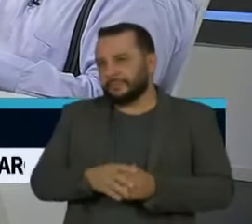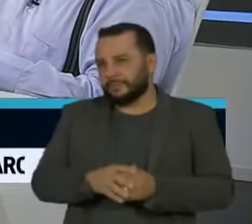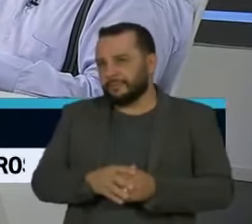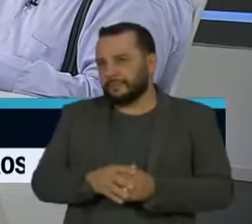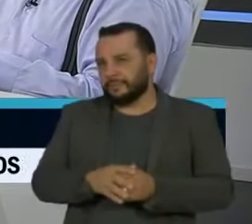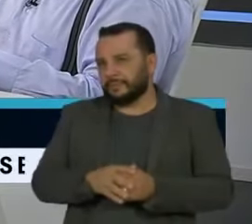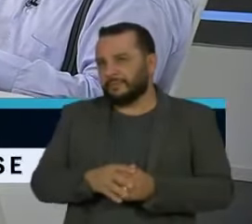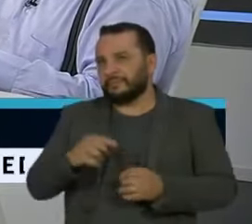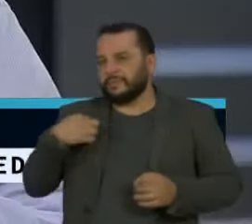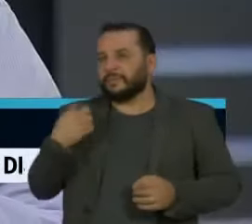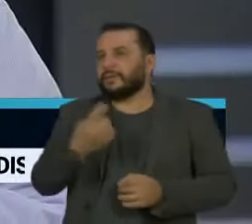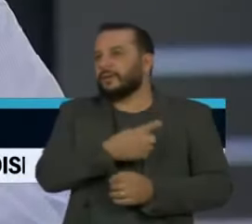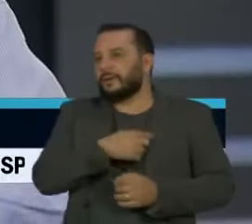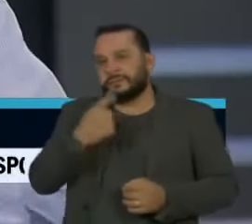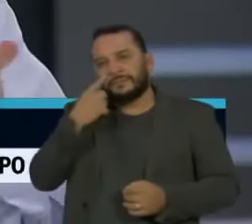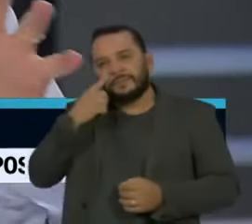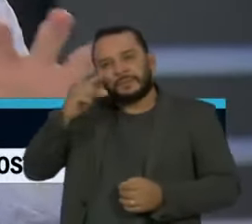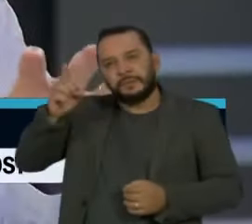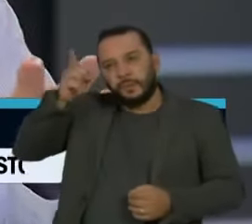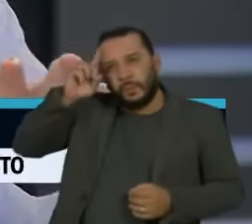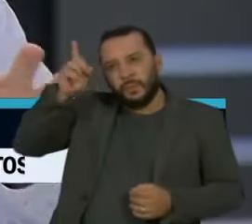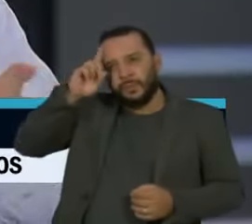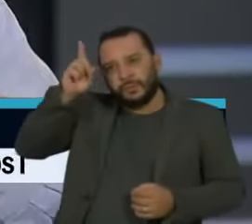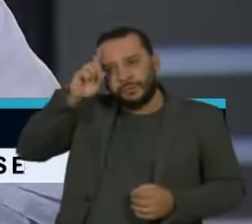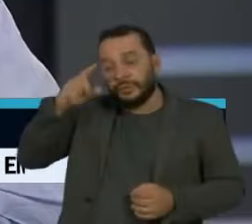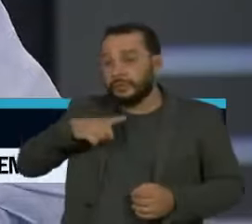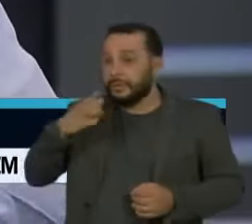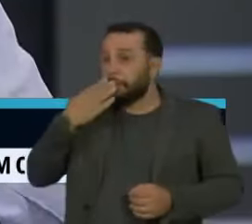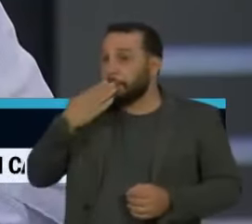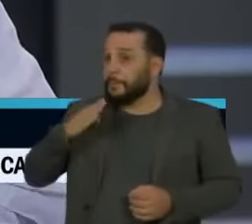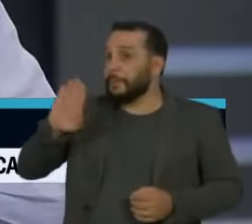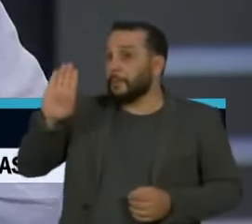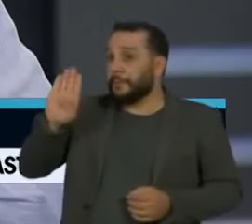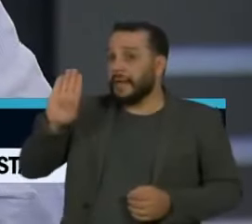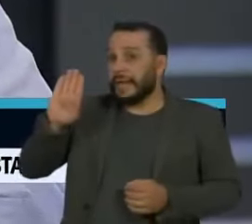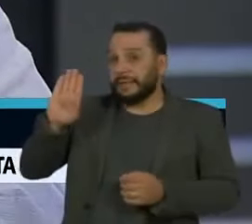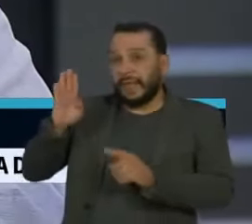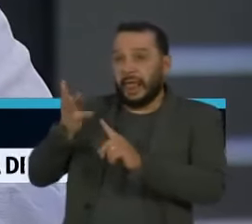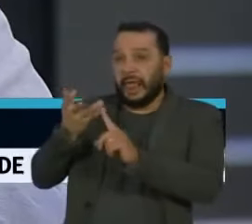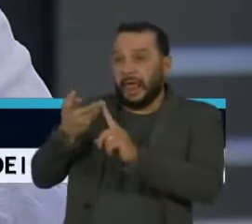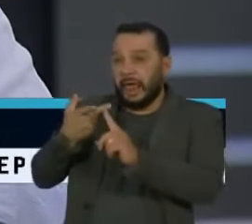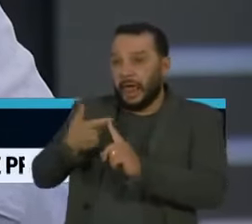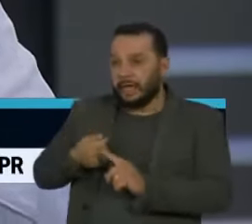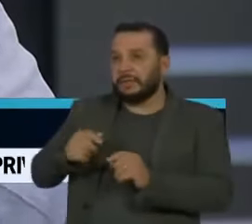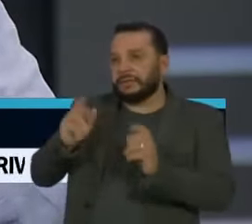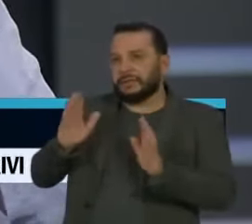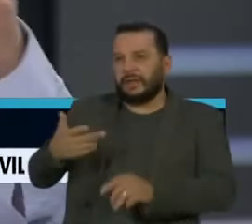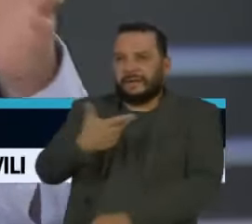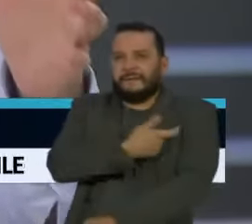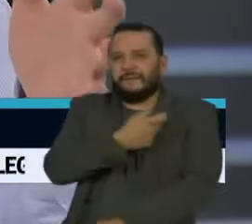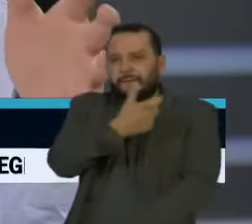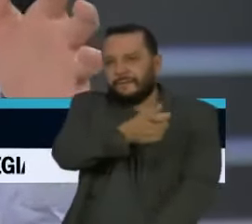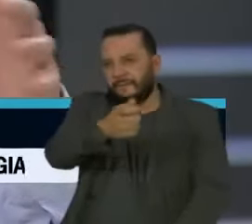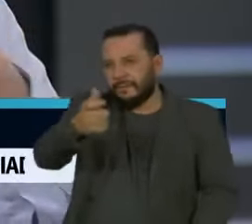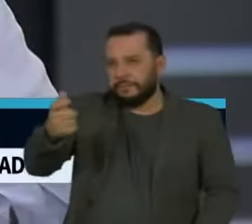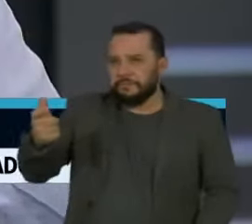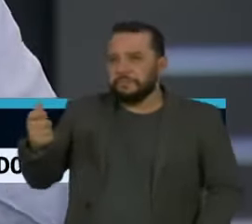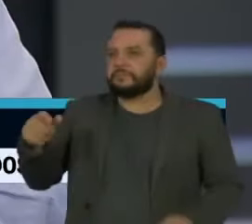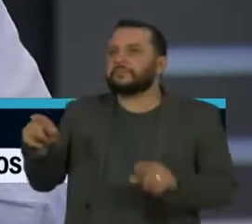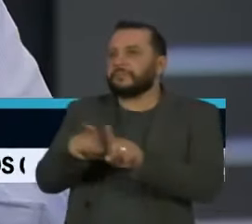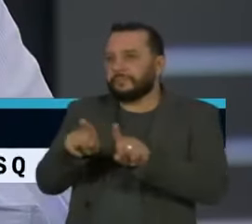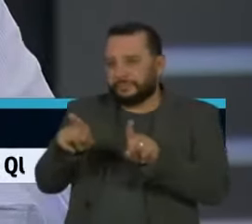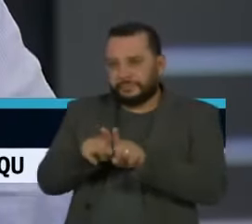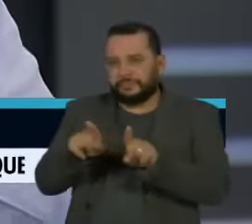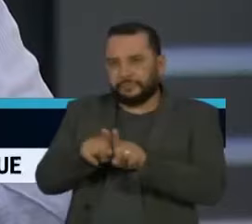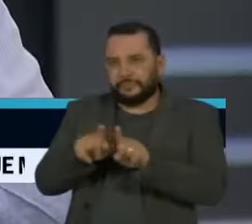nós temos que ir acompanhando dia a dia. Tem muitas promessas no meio desse caminho, como a imunidade de rebanho, como essa questão